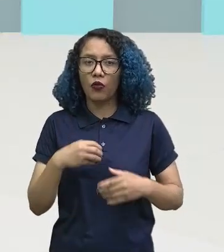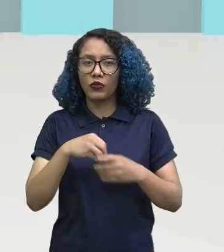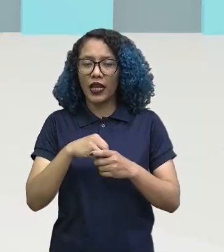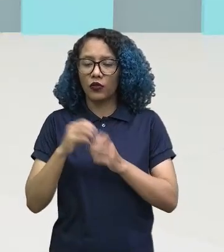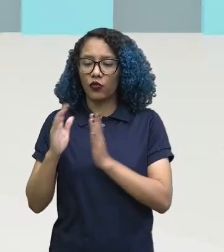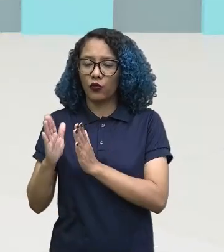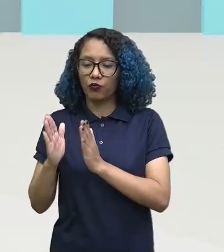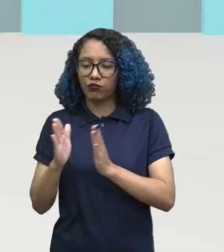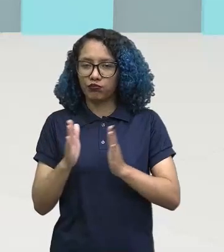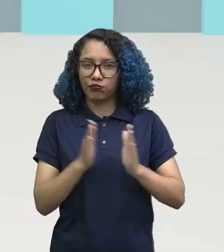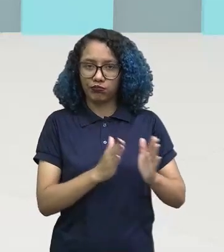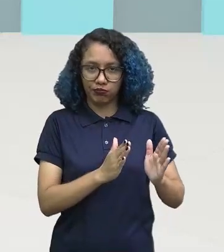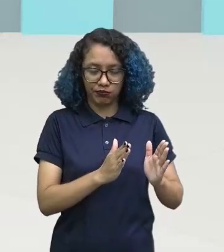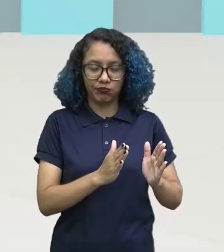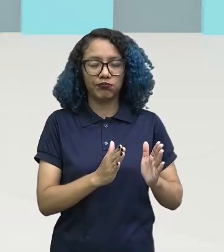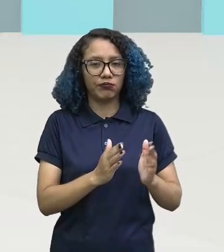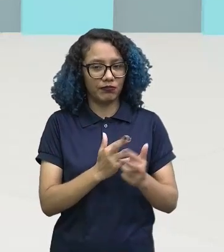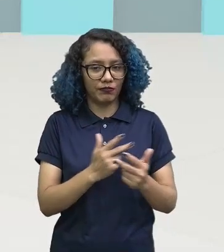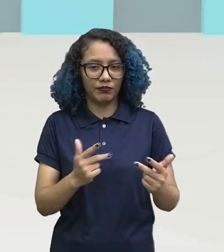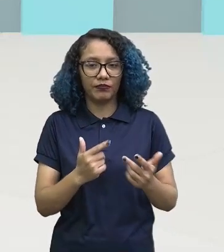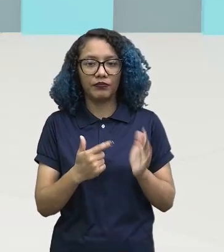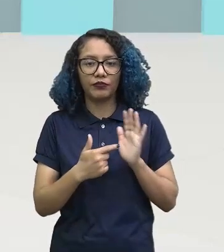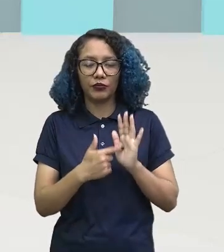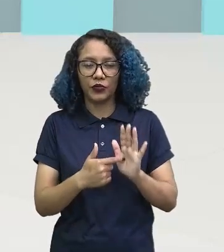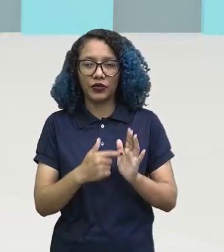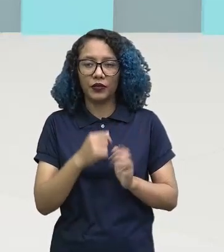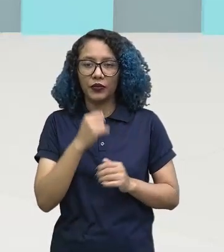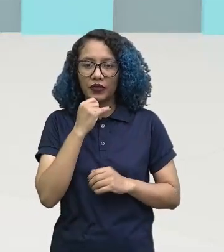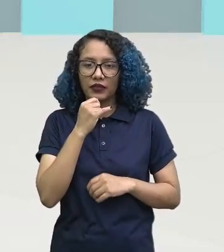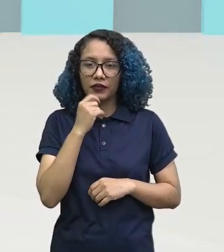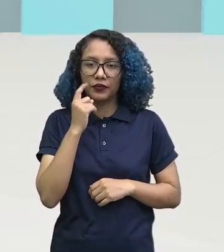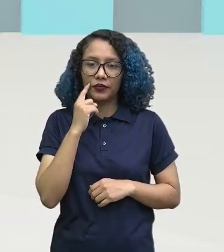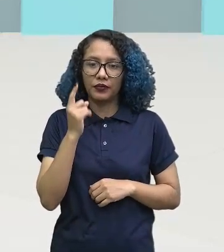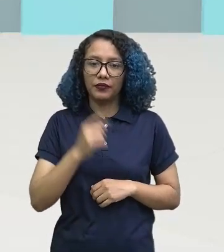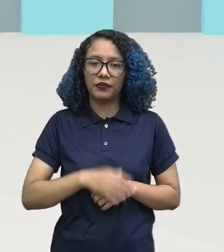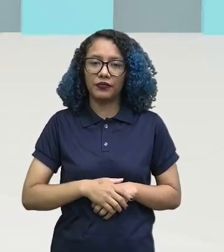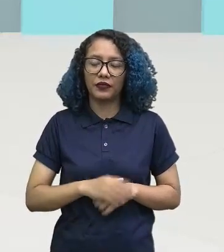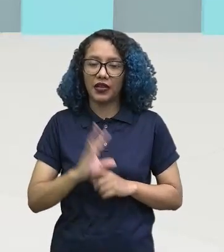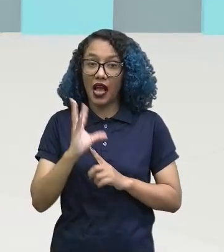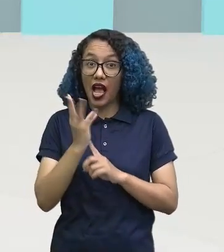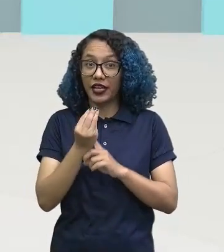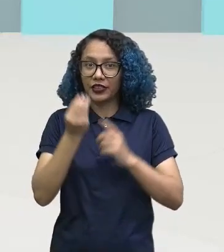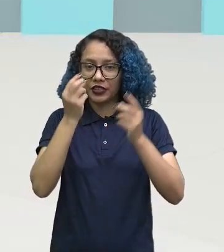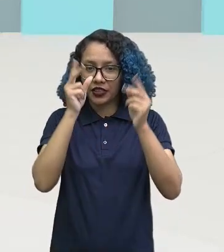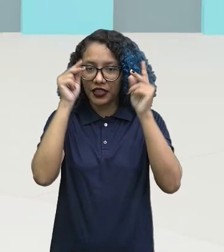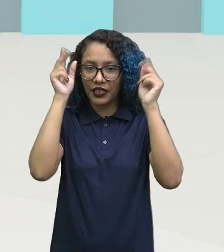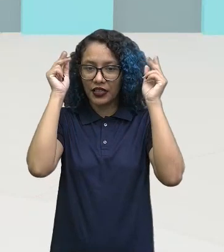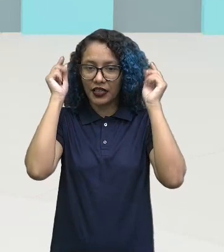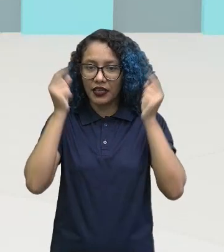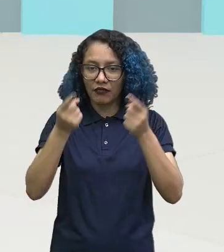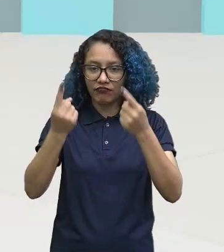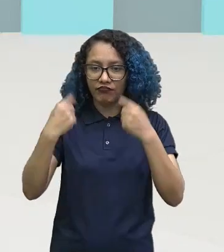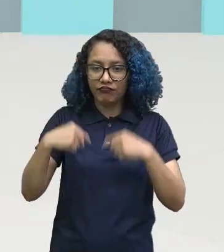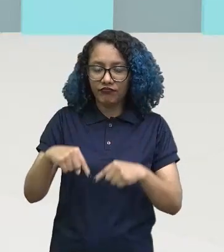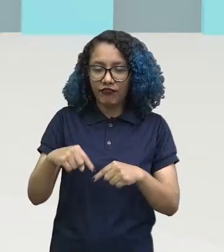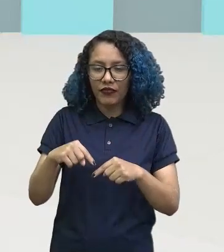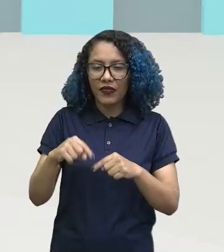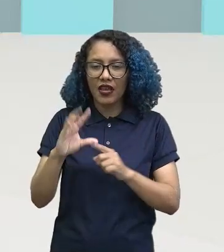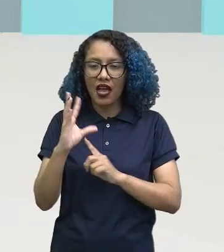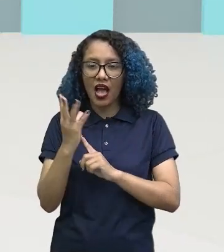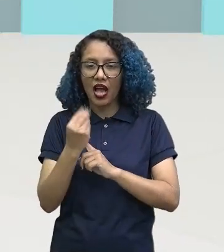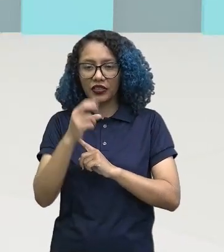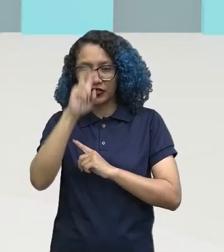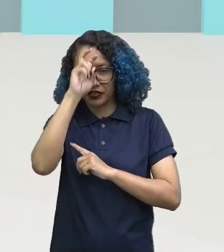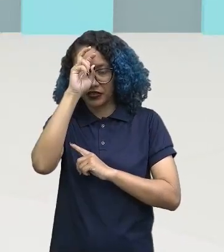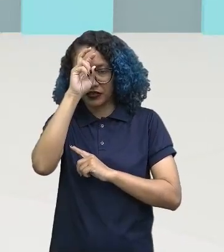Aqui nós vamos apresentar para vocês, lá em cima, a arte grega, aqui a arte egípcia, e lá na